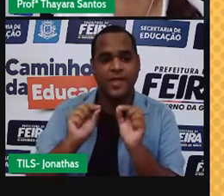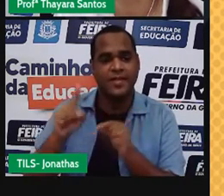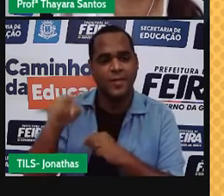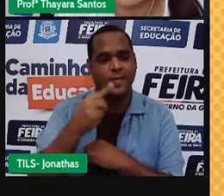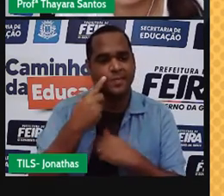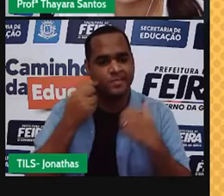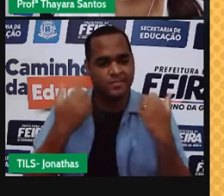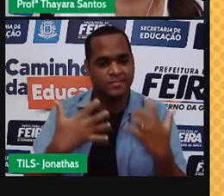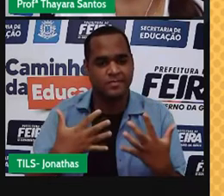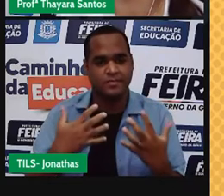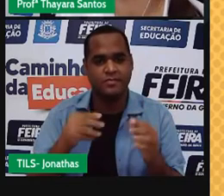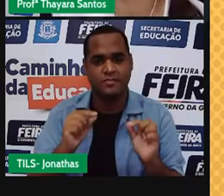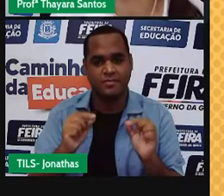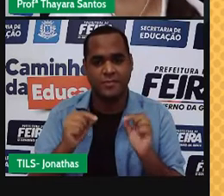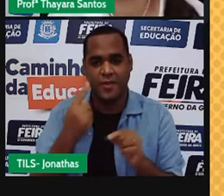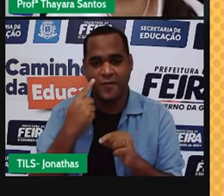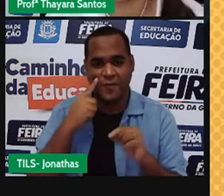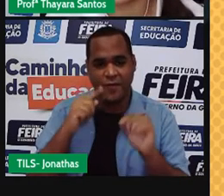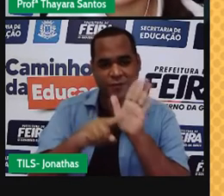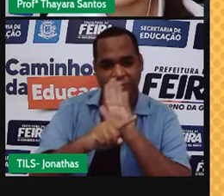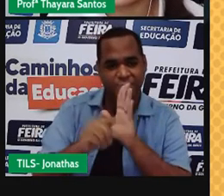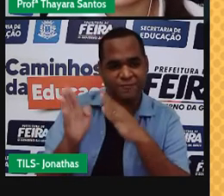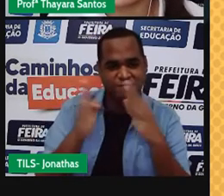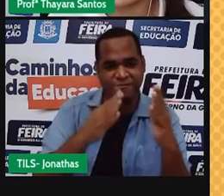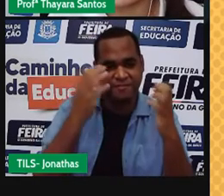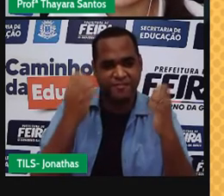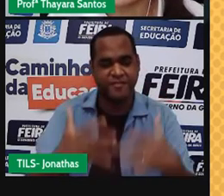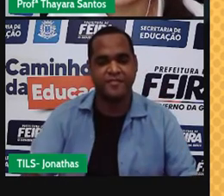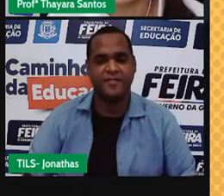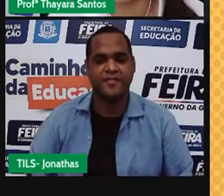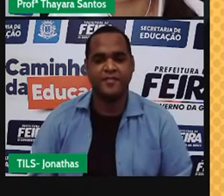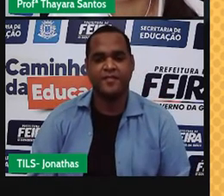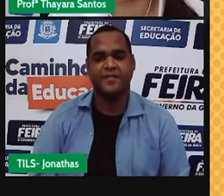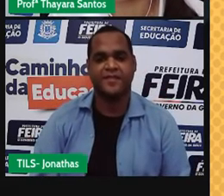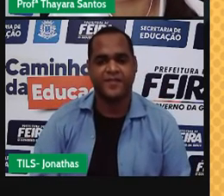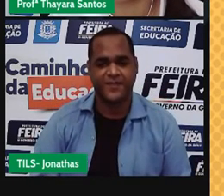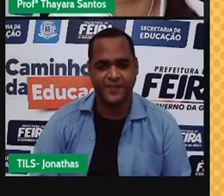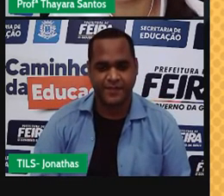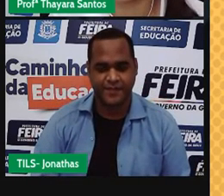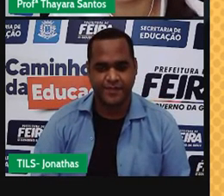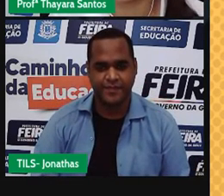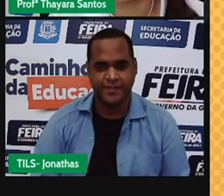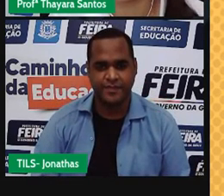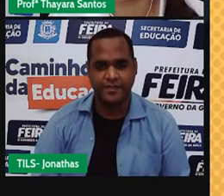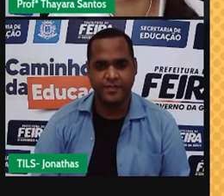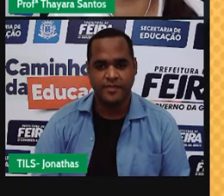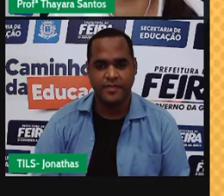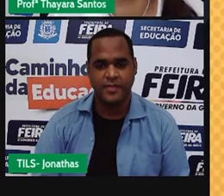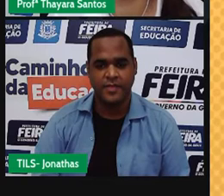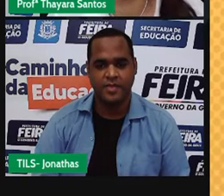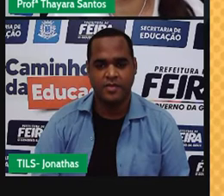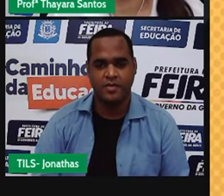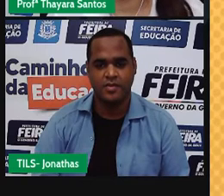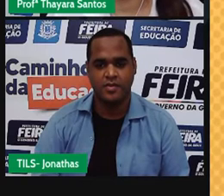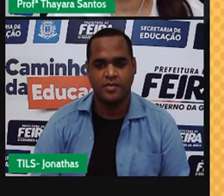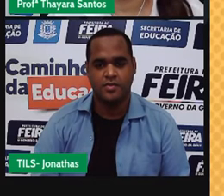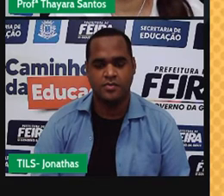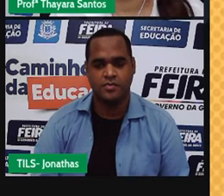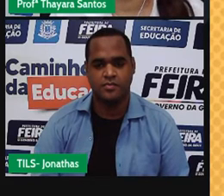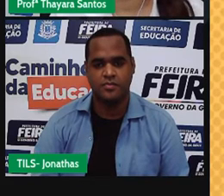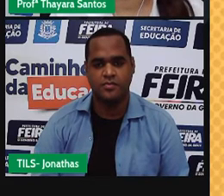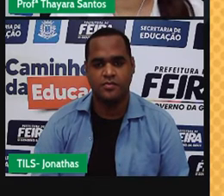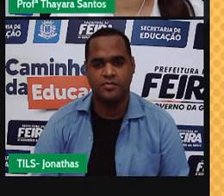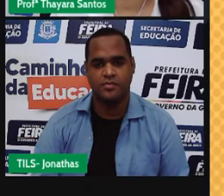vê até agora bom esse vídeo E aí o